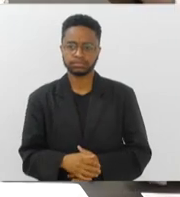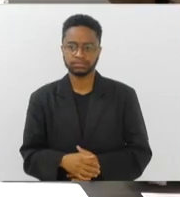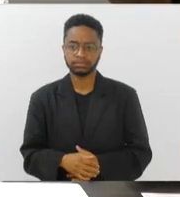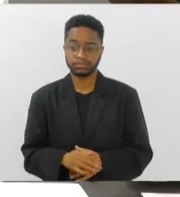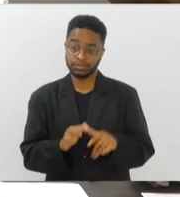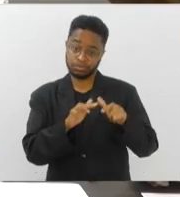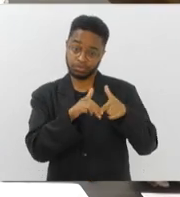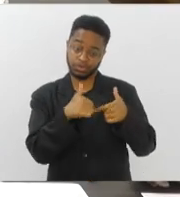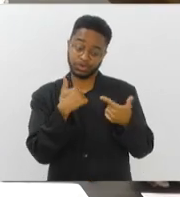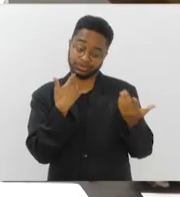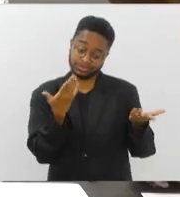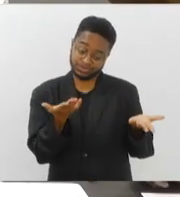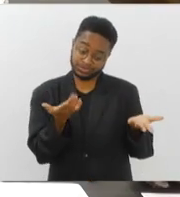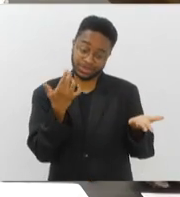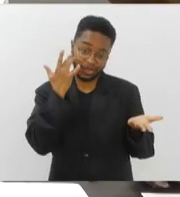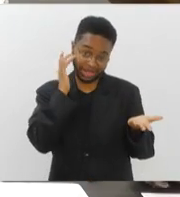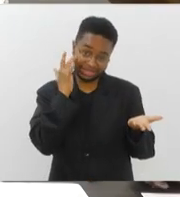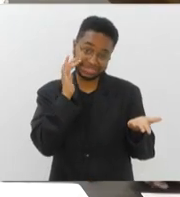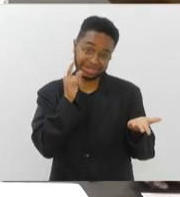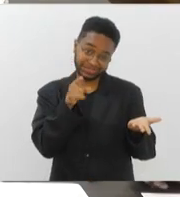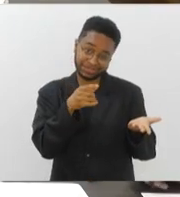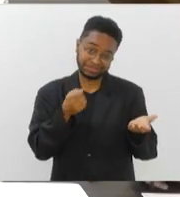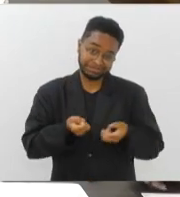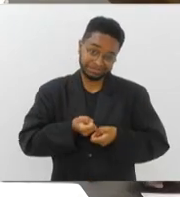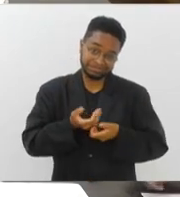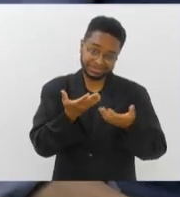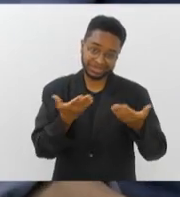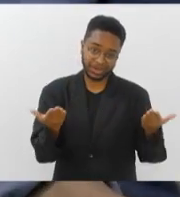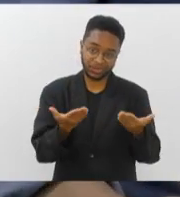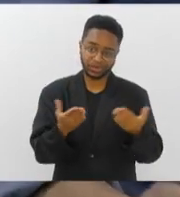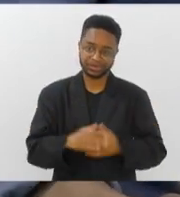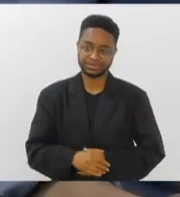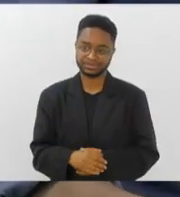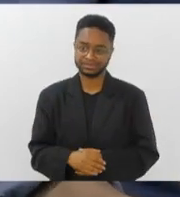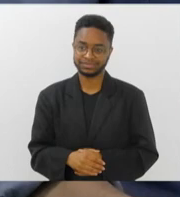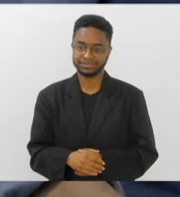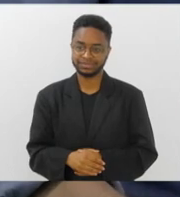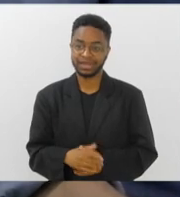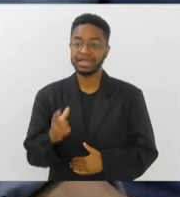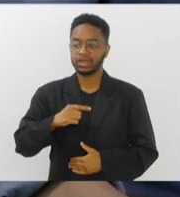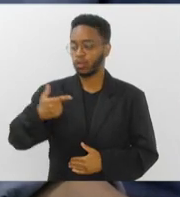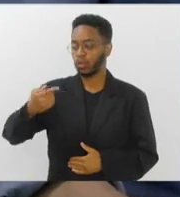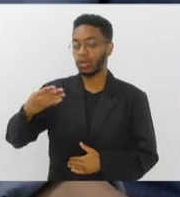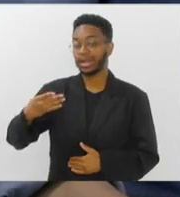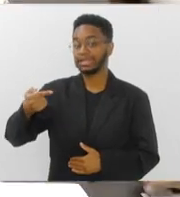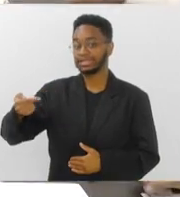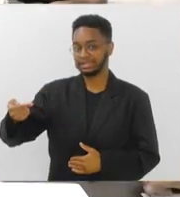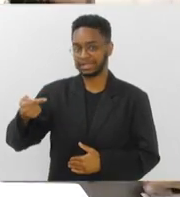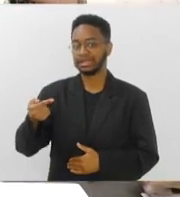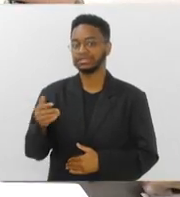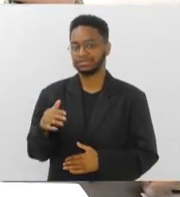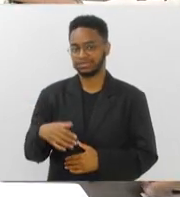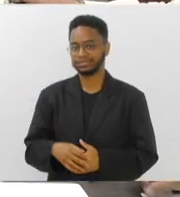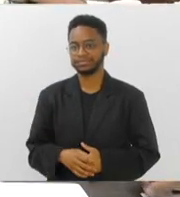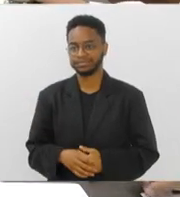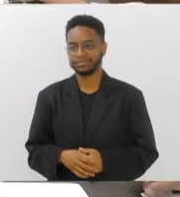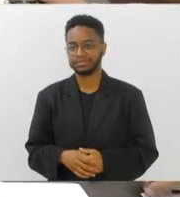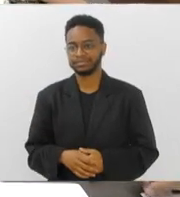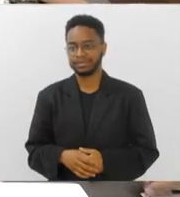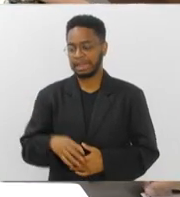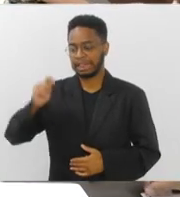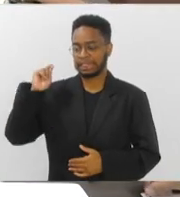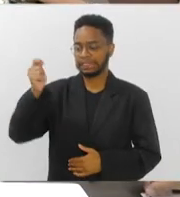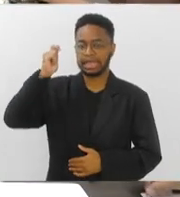isso que eu achei que ia ter uma declaração pública. Aqui por 47. Pois é. É justo. Carteirada